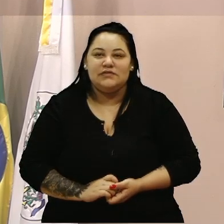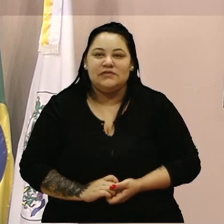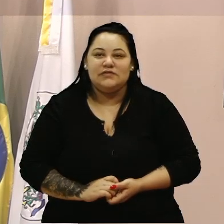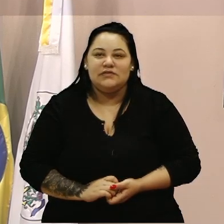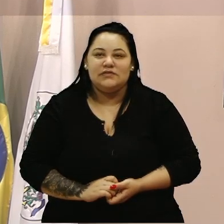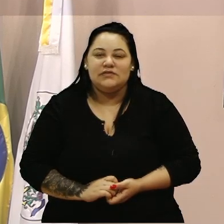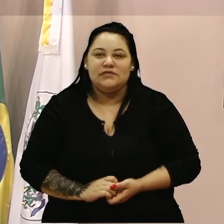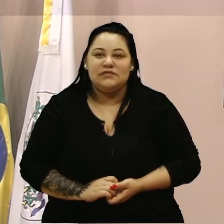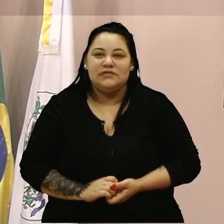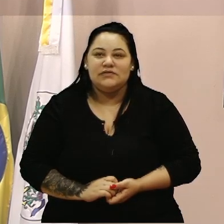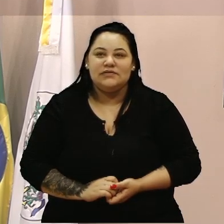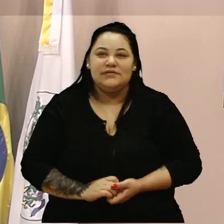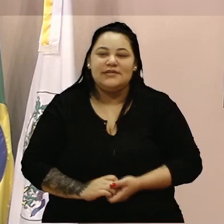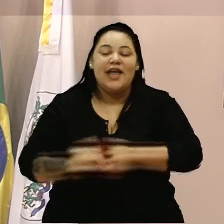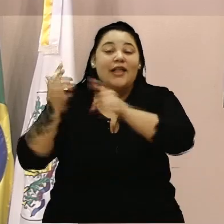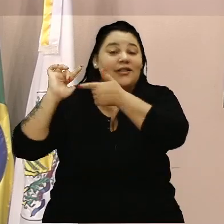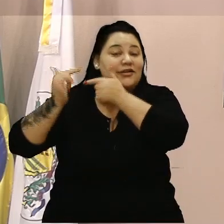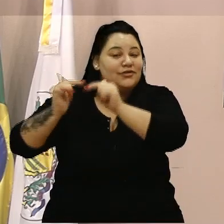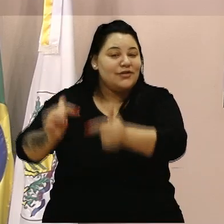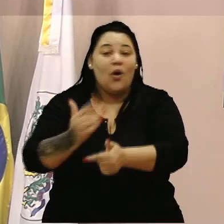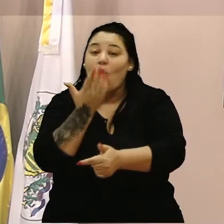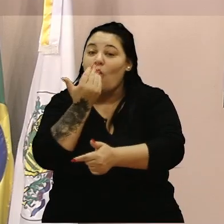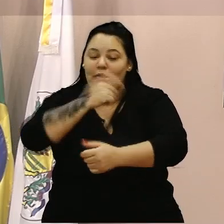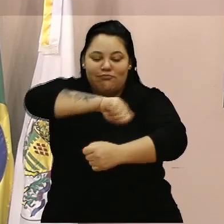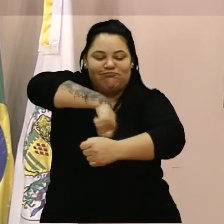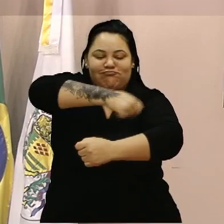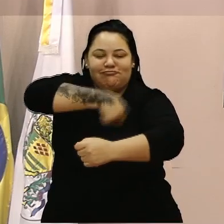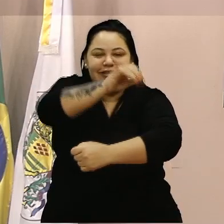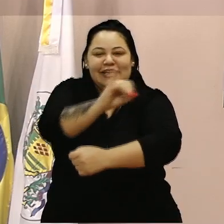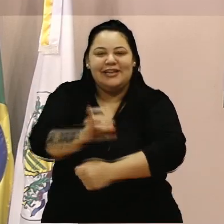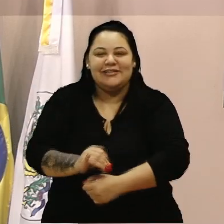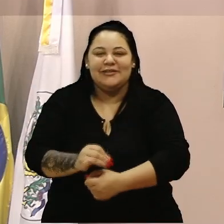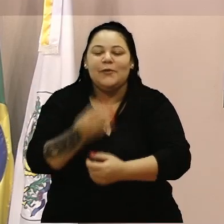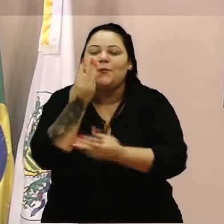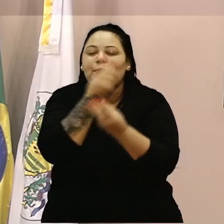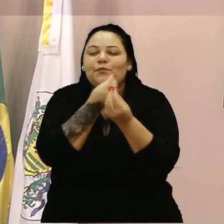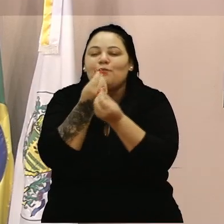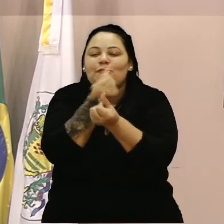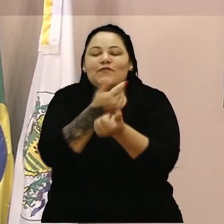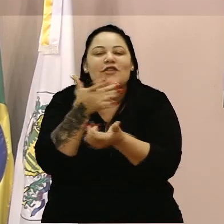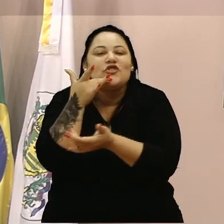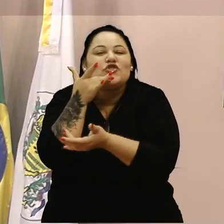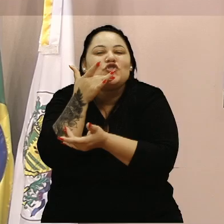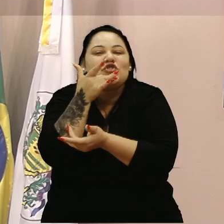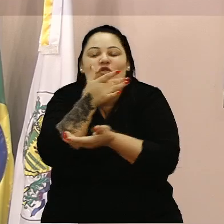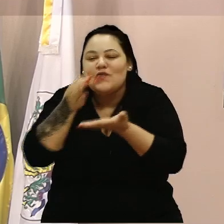Seja da típica culinária italiana, do saboroso café colonial